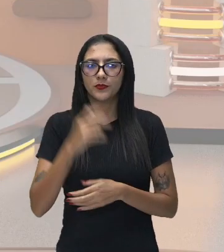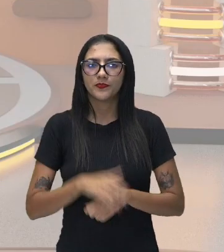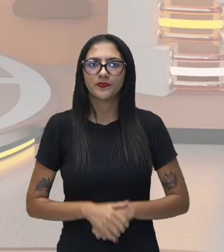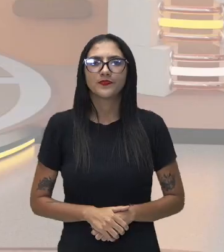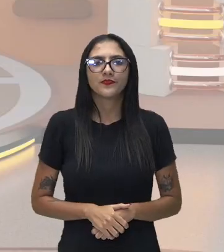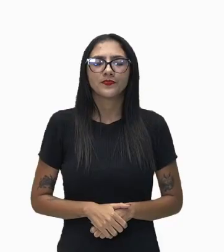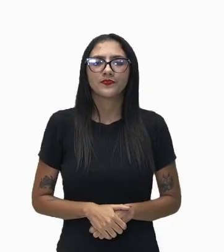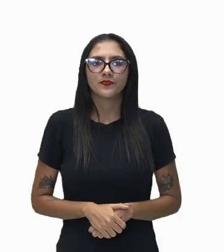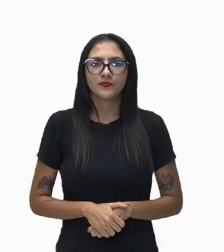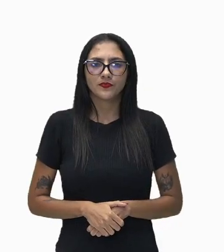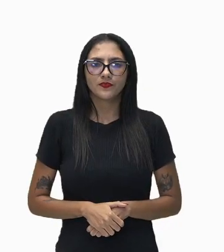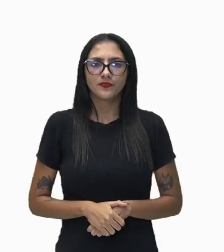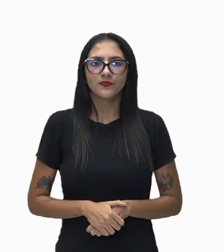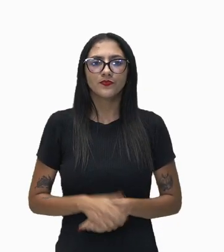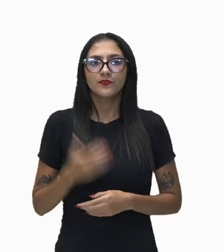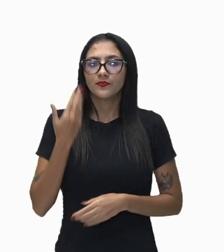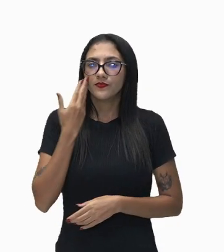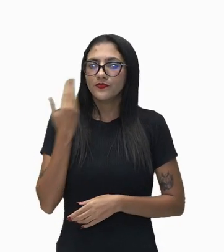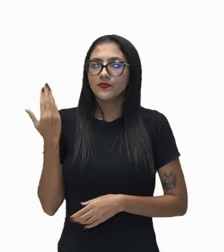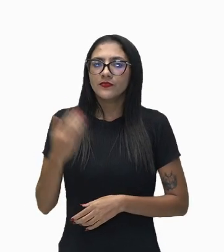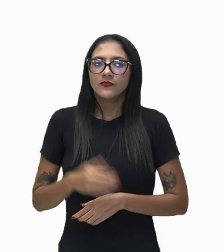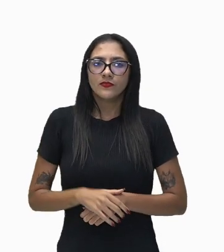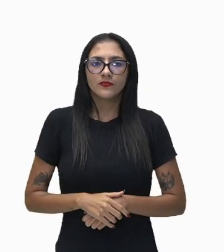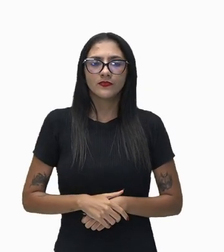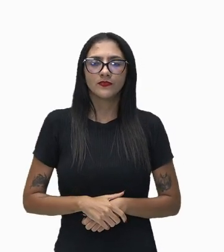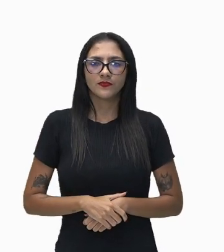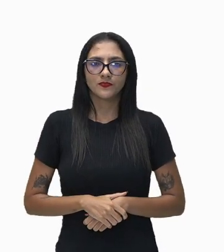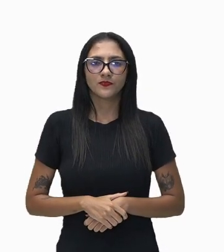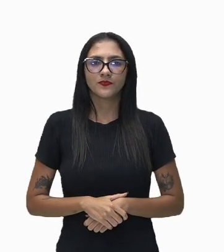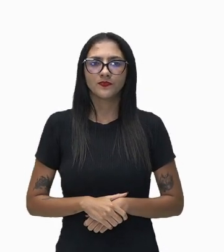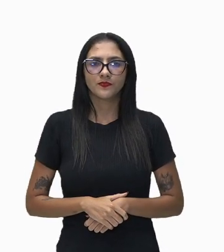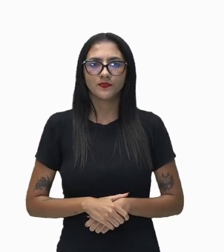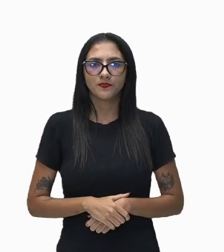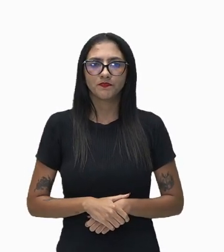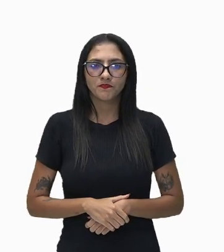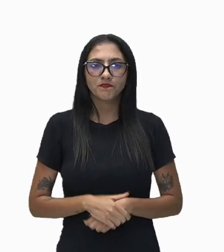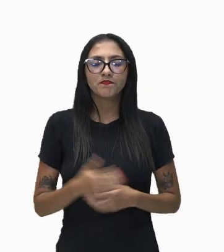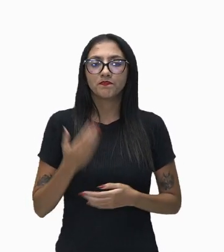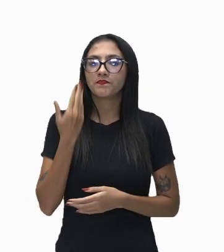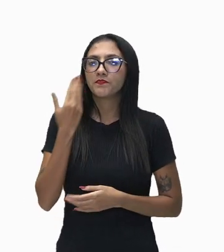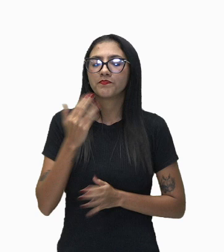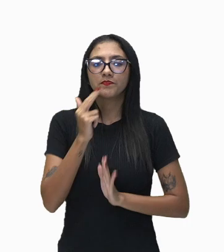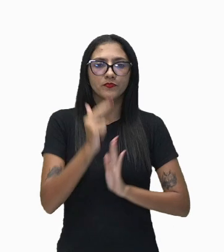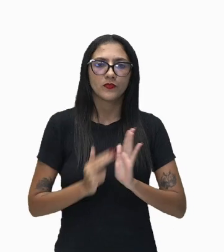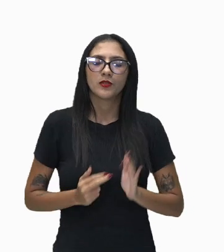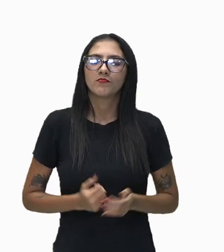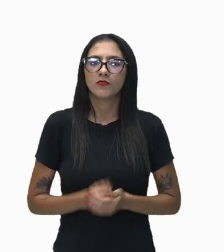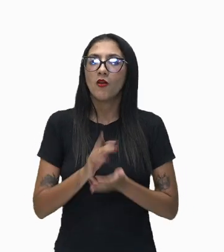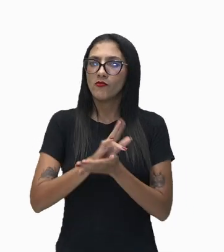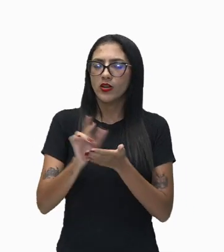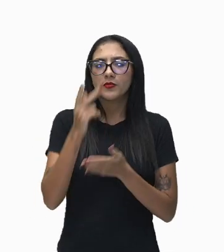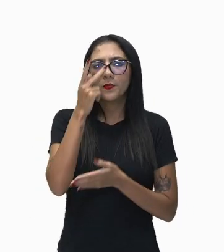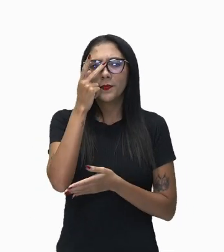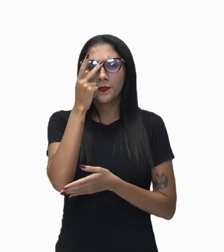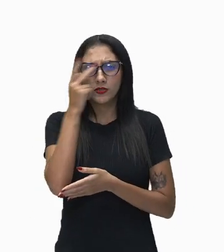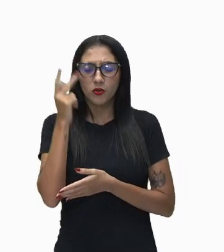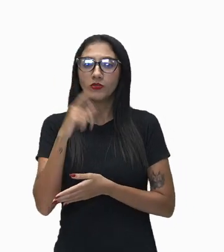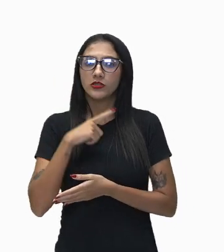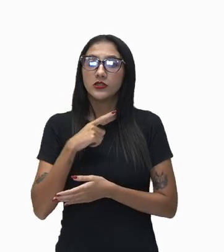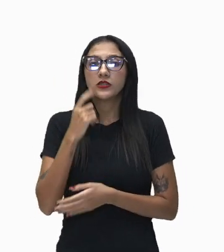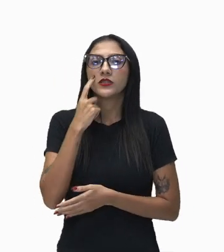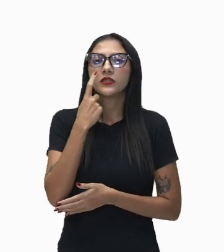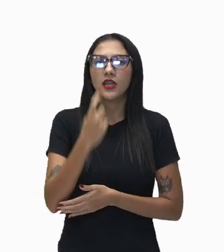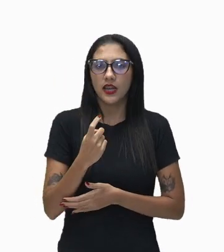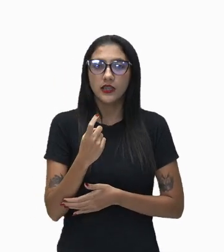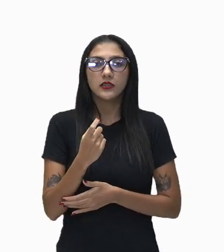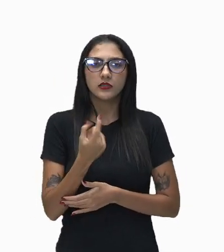vamos lá, continuar nosso texto. Vamos finalizar nosso texto. Então, ali, muitas pessoas investiam em ações sem ter conhecimento